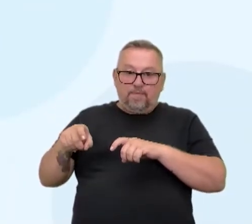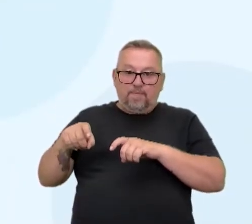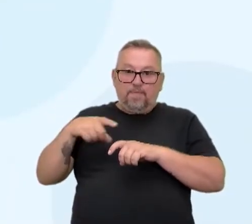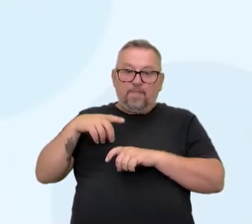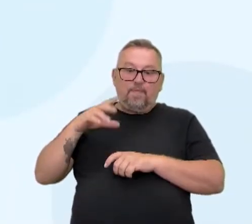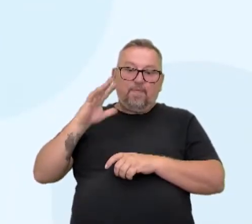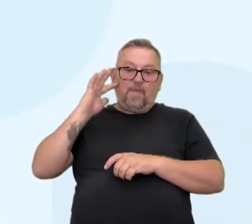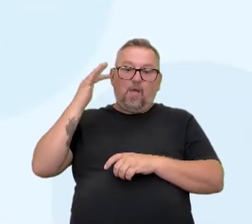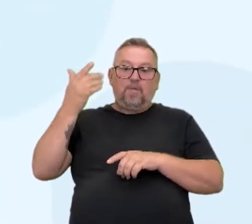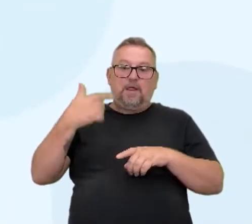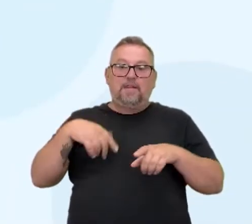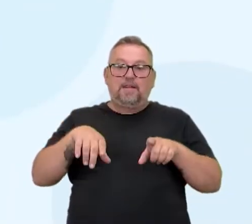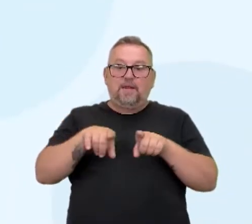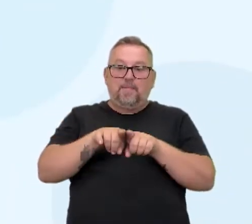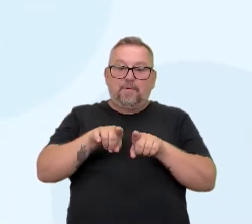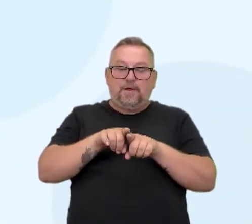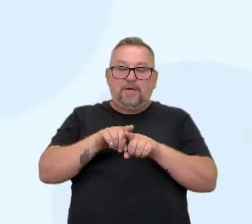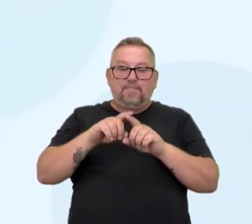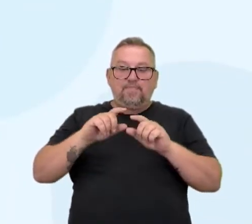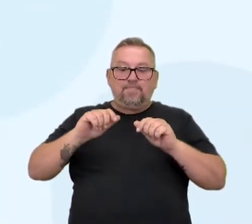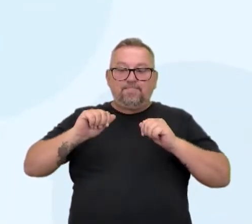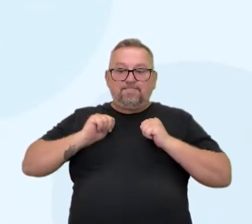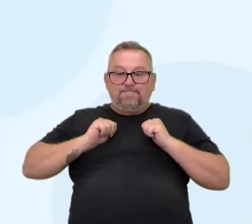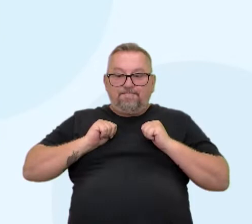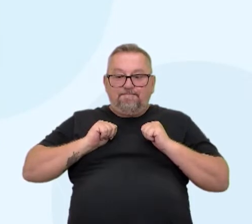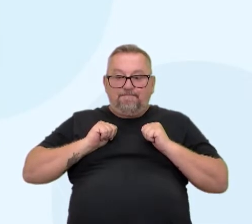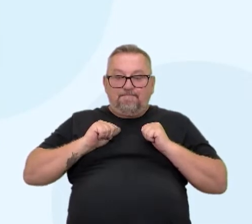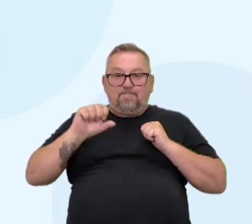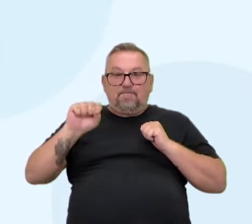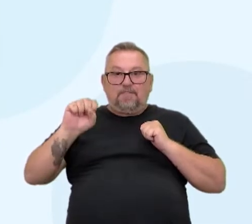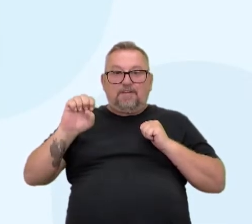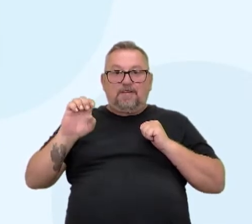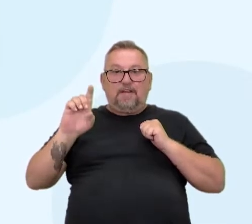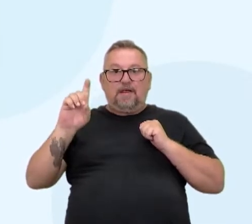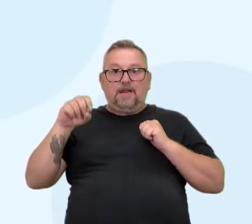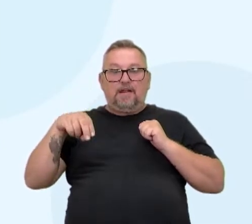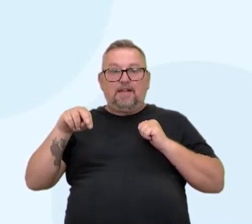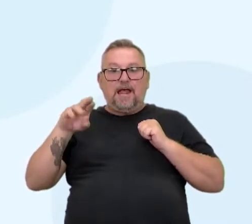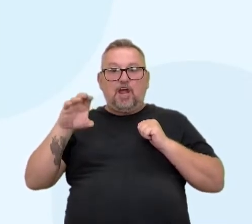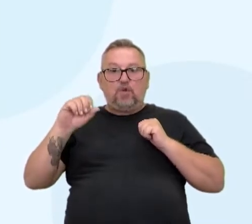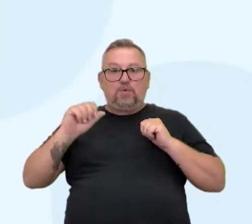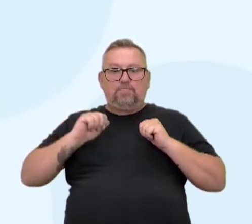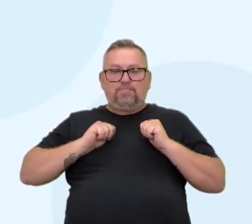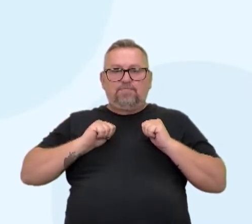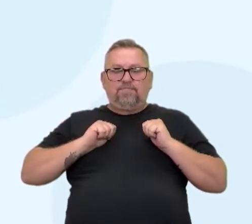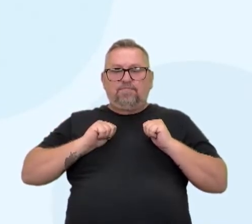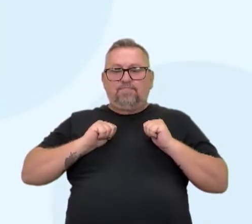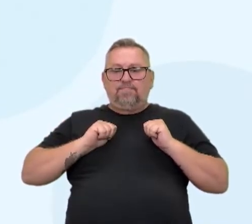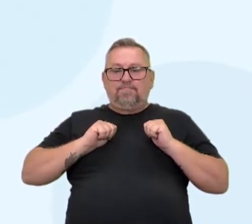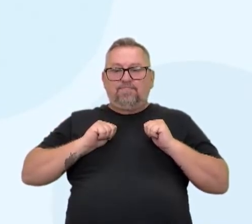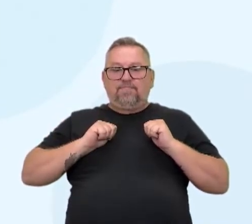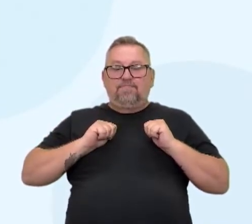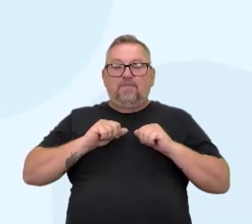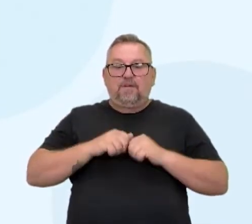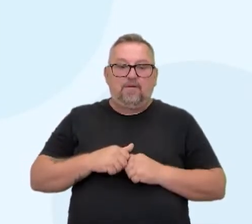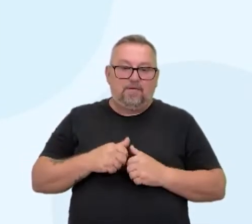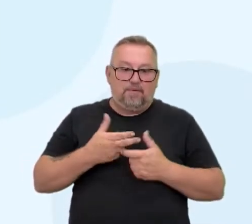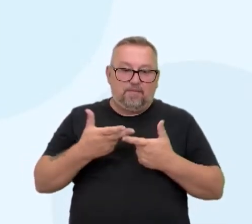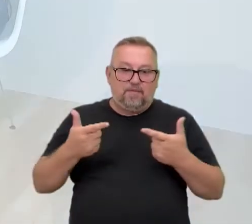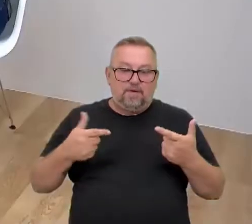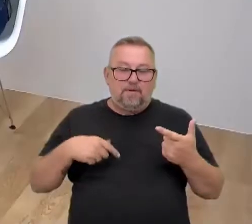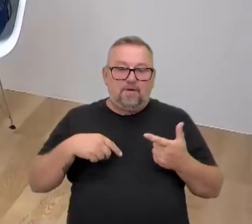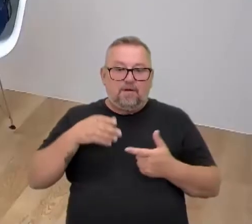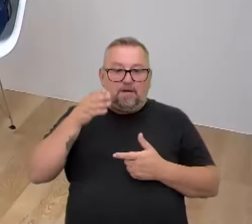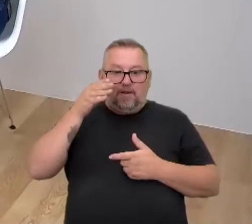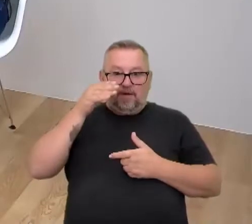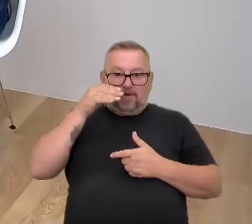dá também, né, o sedentarismo, como você mesmo ressaltou, né? Sabe uma coisa curiosa? Desculpa te Diga. interromper. Imagina,